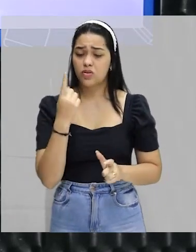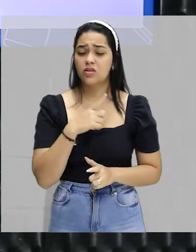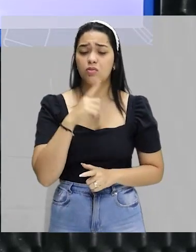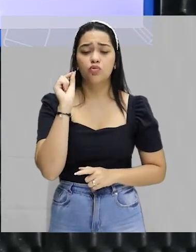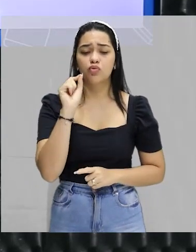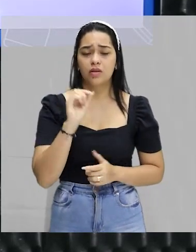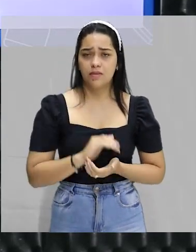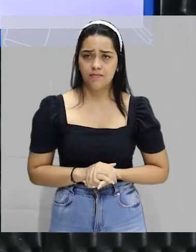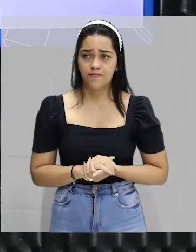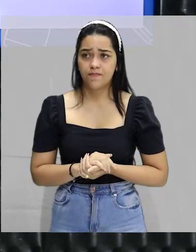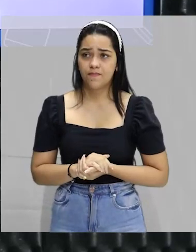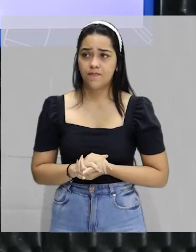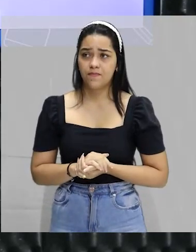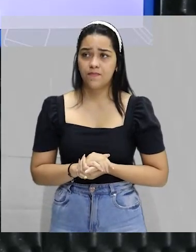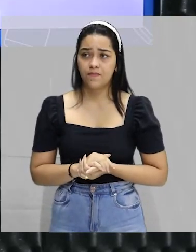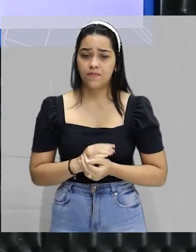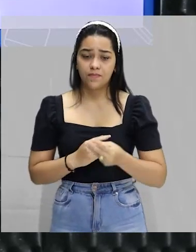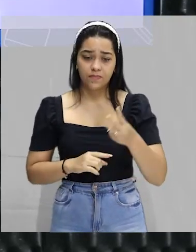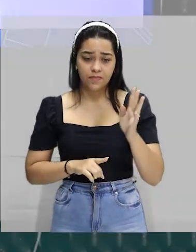temos?